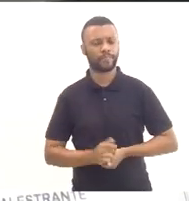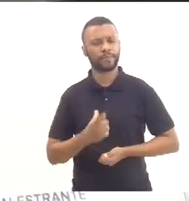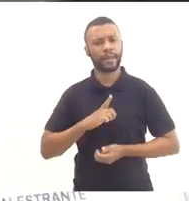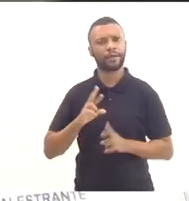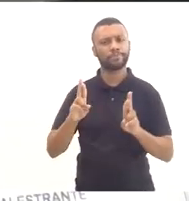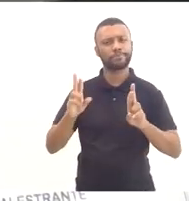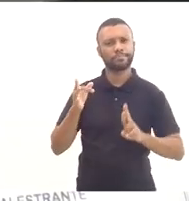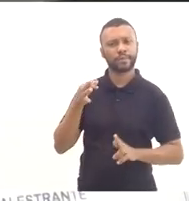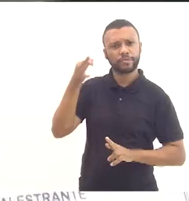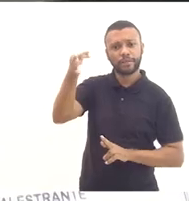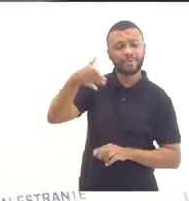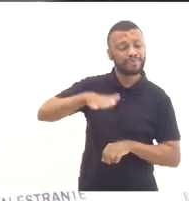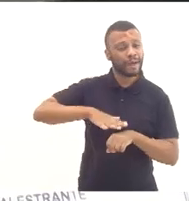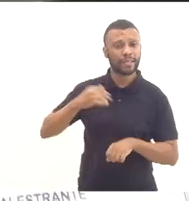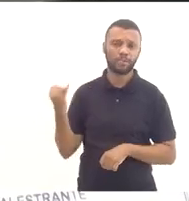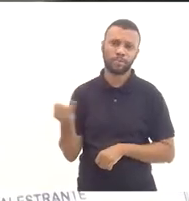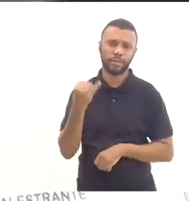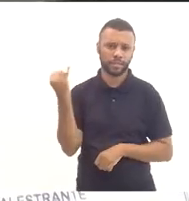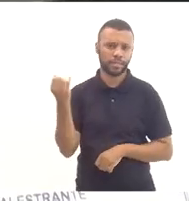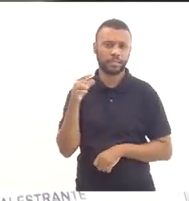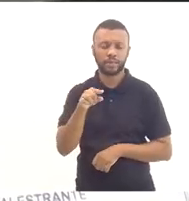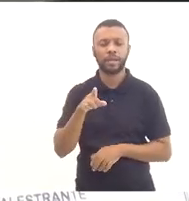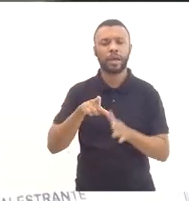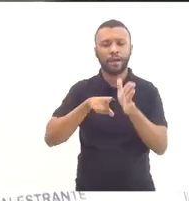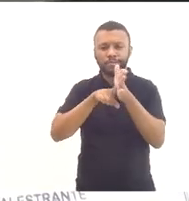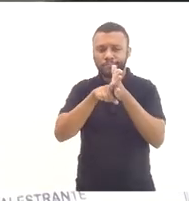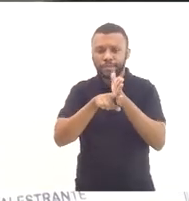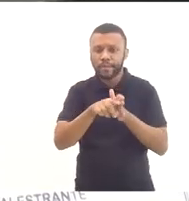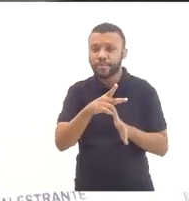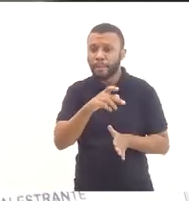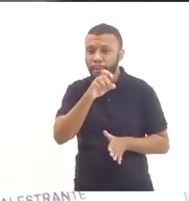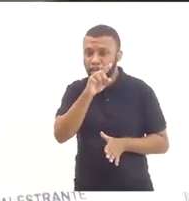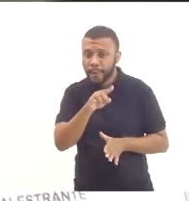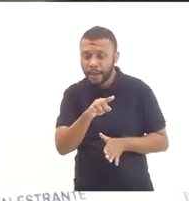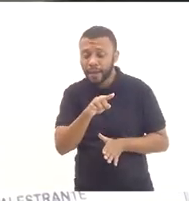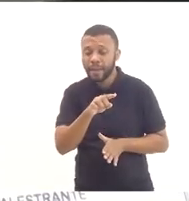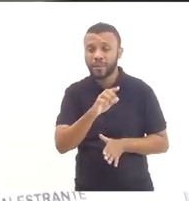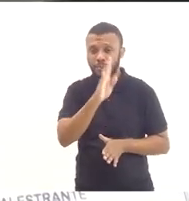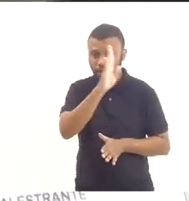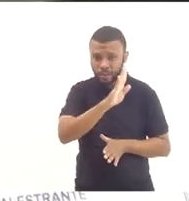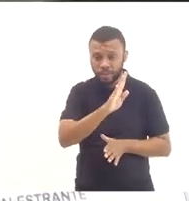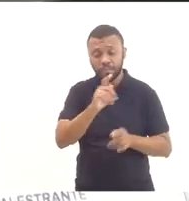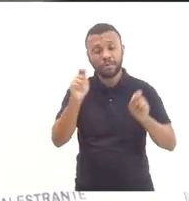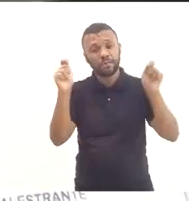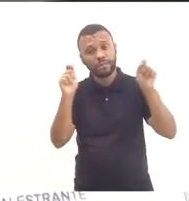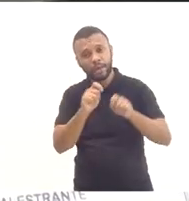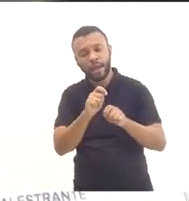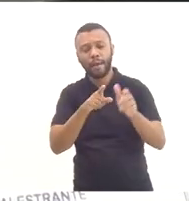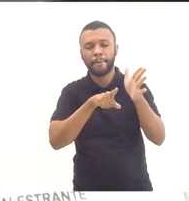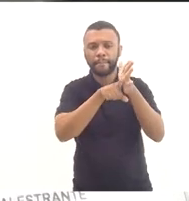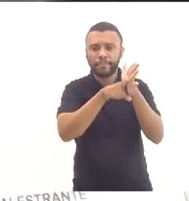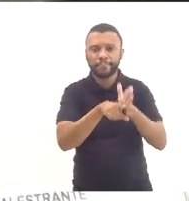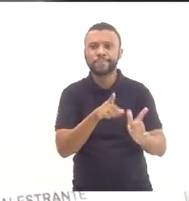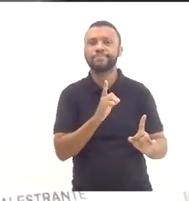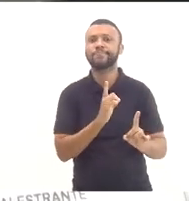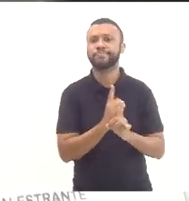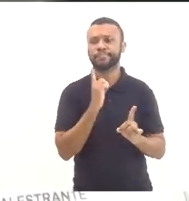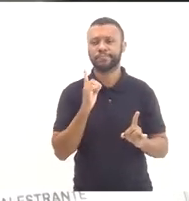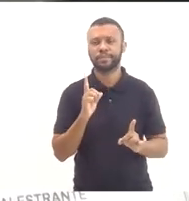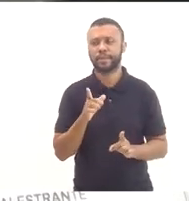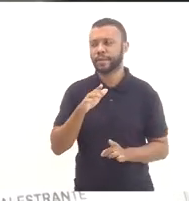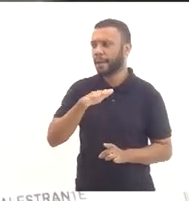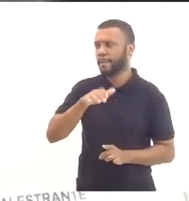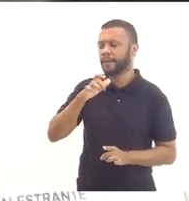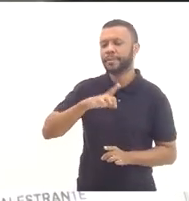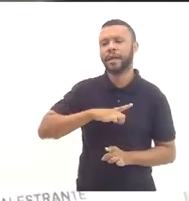esperança e mais importante do que tudo isso que o teste do pezinho do Brasil rastreei essa doença e que as mães é tenham a